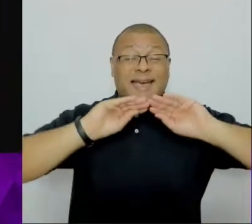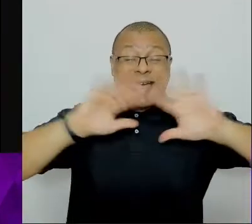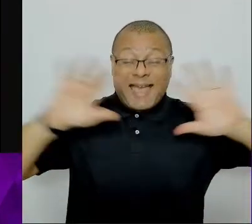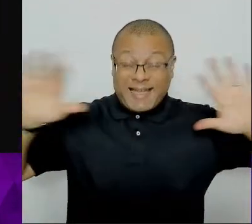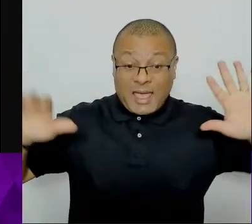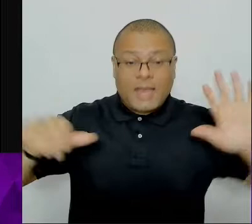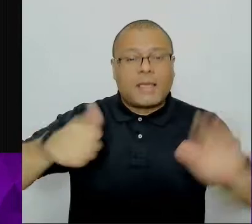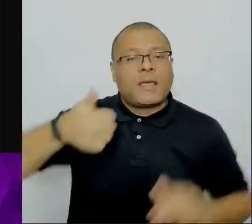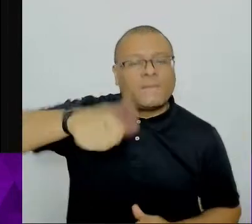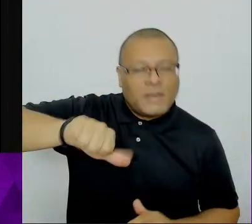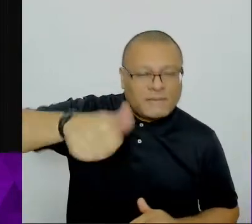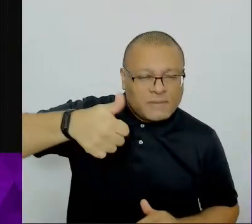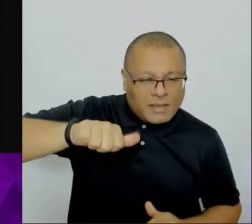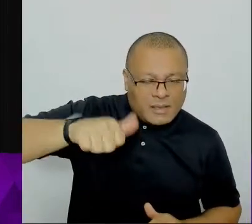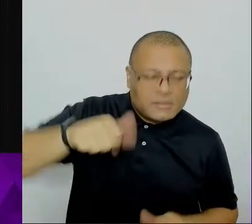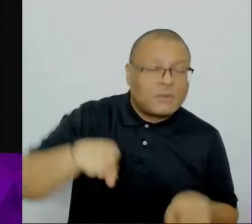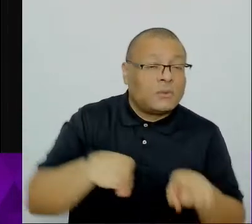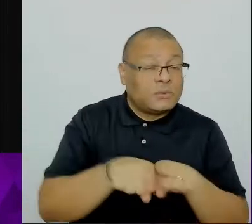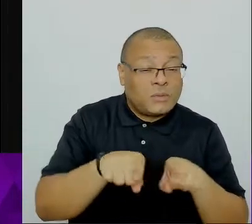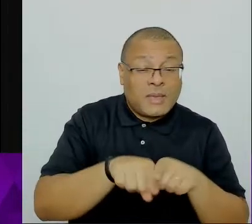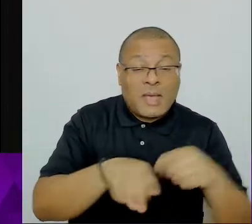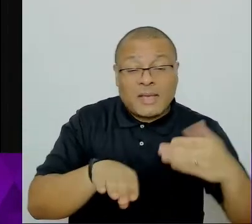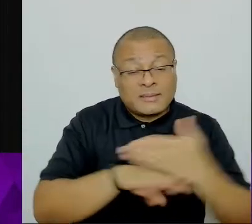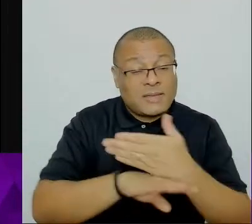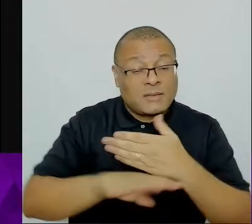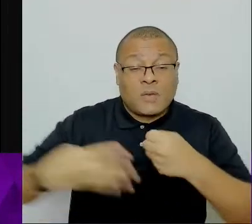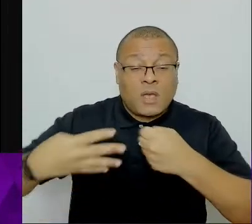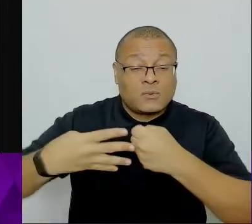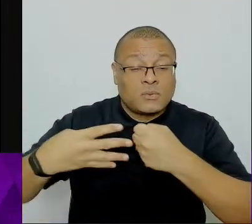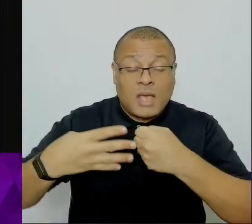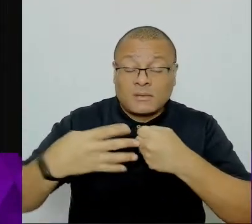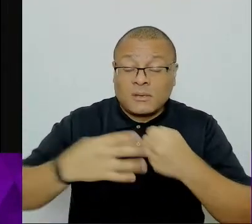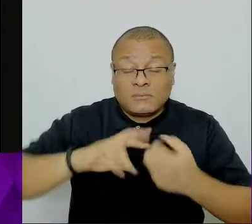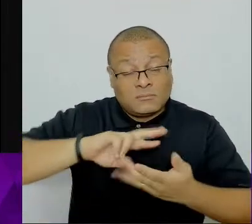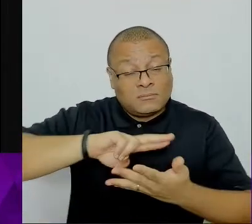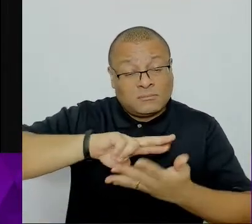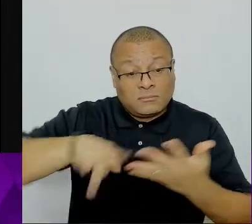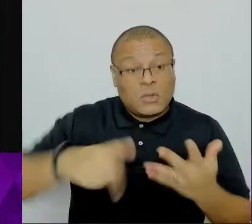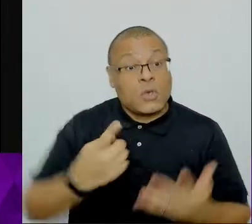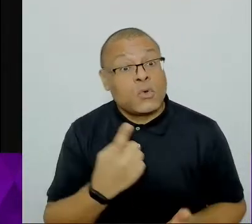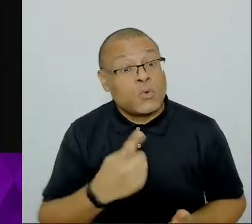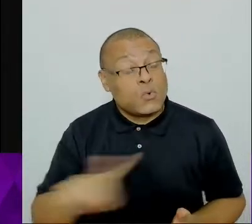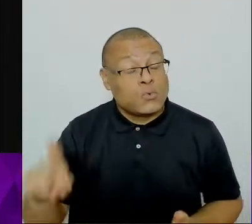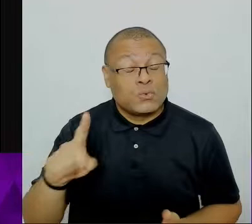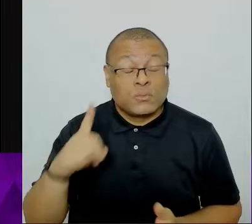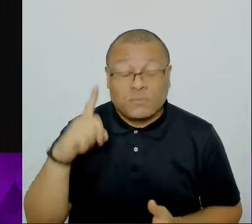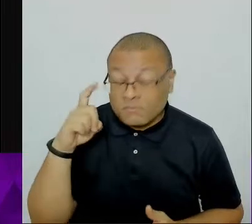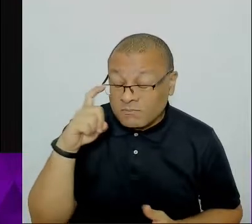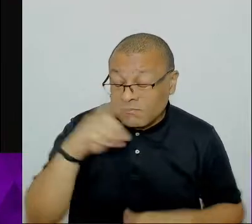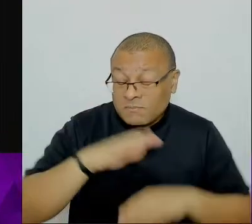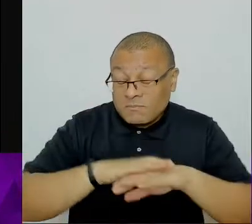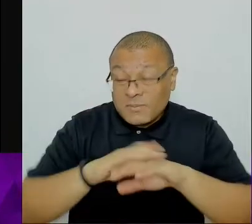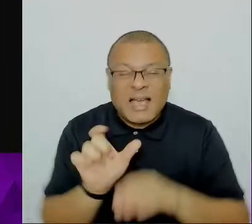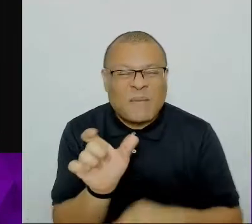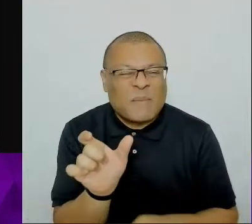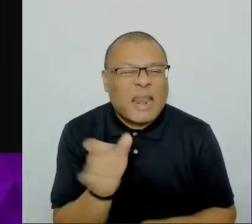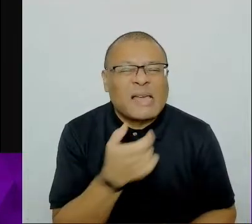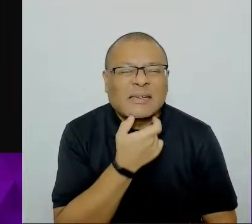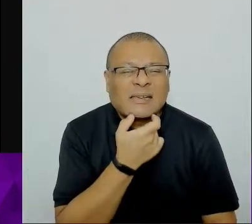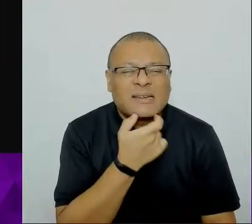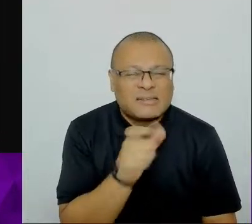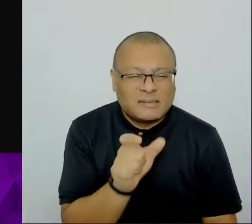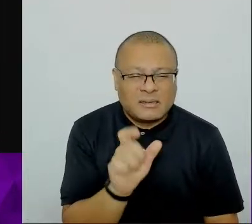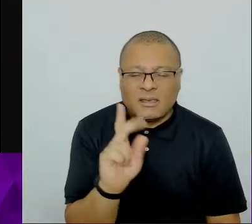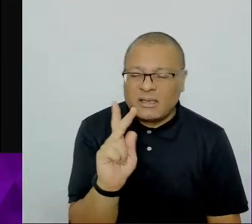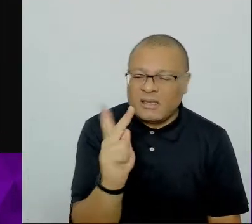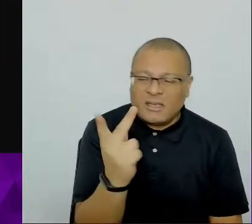autenticação, assim como a camada de acesso a dados e assim por diante. E por último, e o mais difícil, essa palavra aqui meio estranha, que